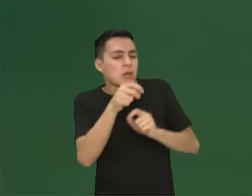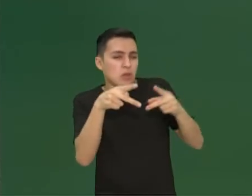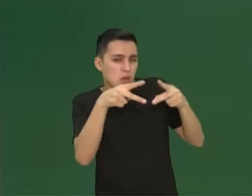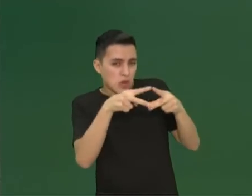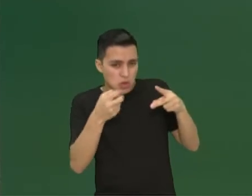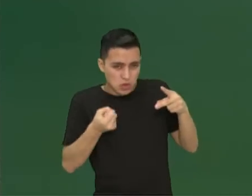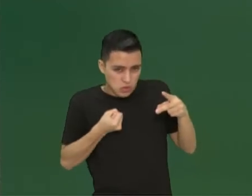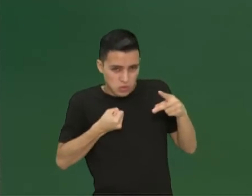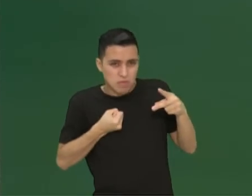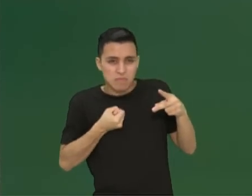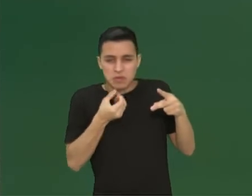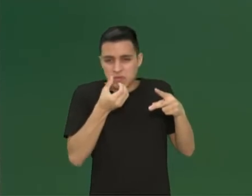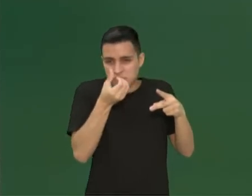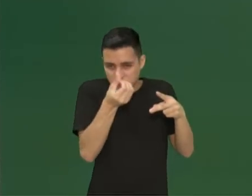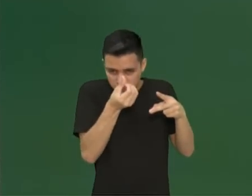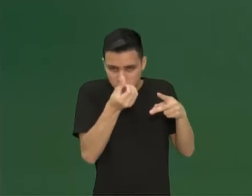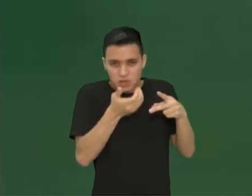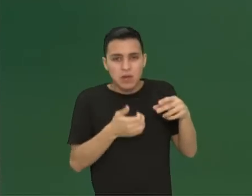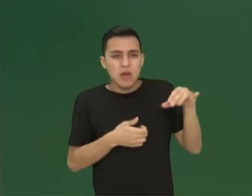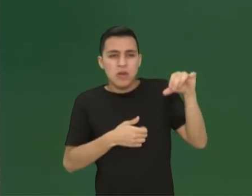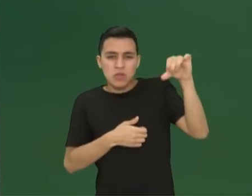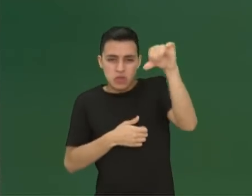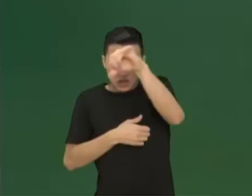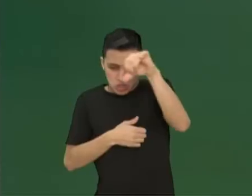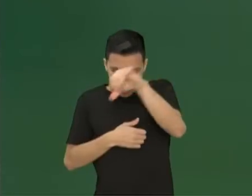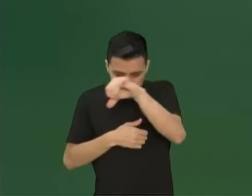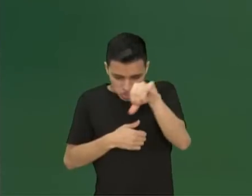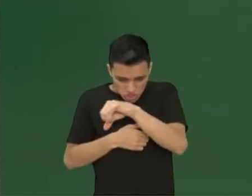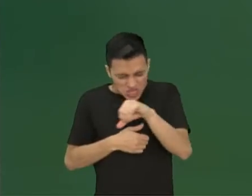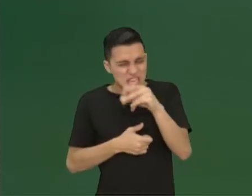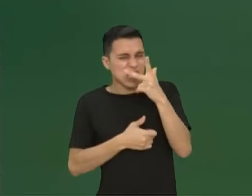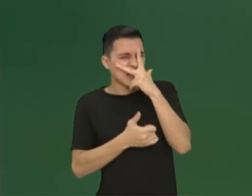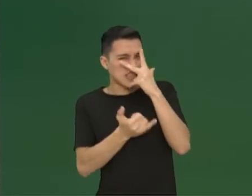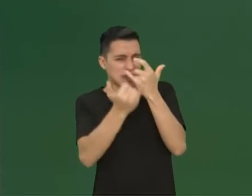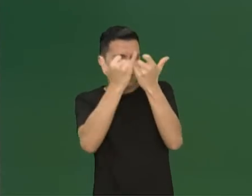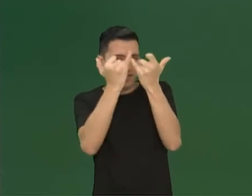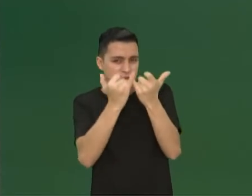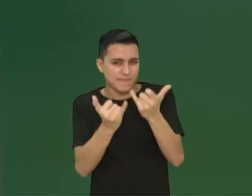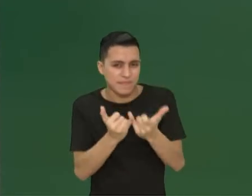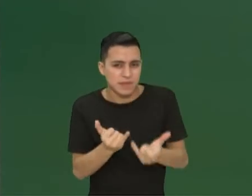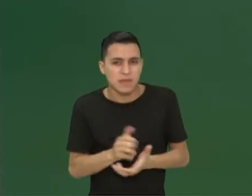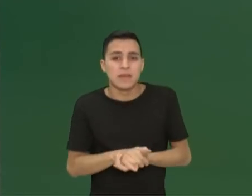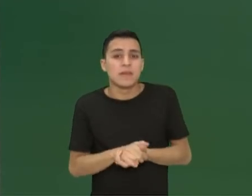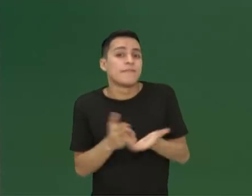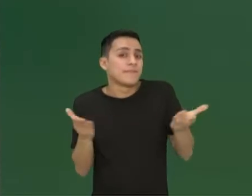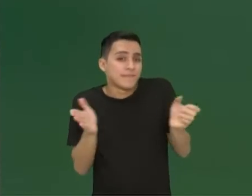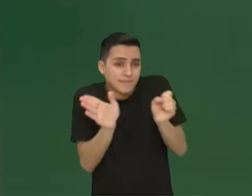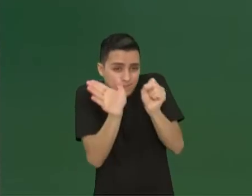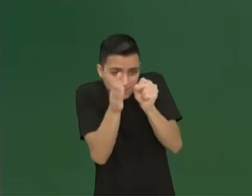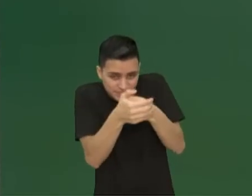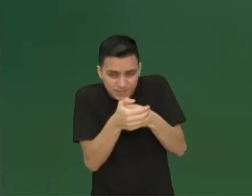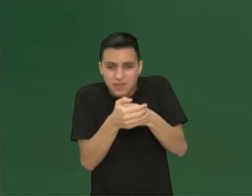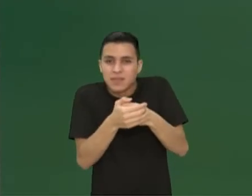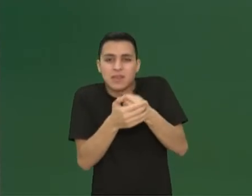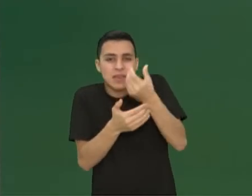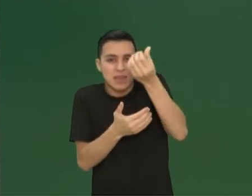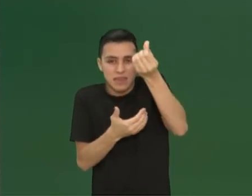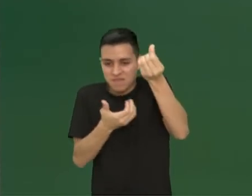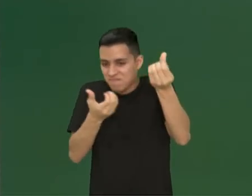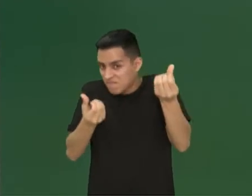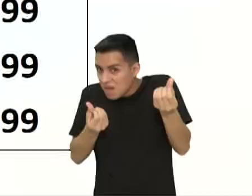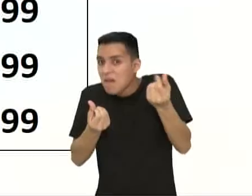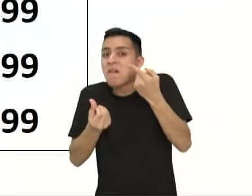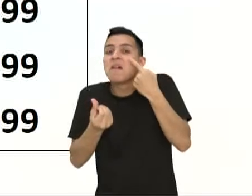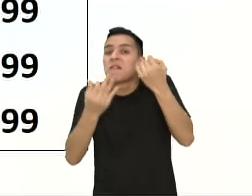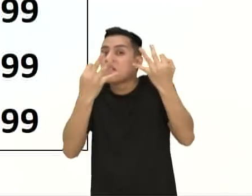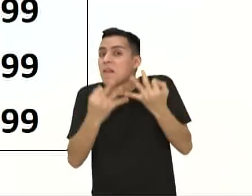números 6? O número 9 e o número 6 são muito parecidos. Escondi dois no meio dos 9. Quero